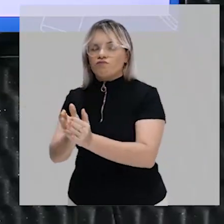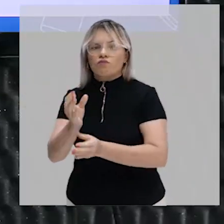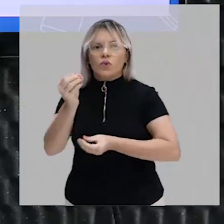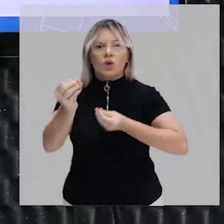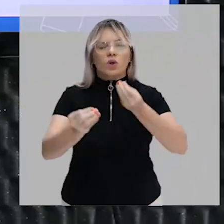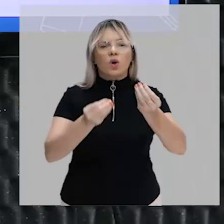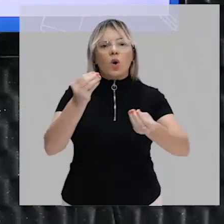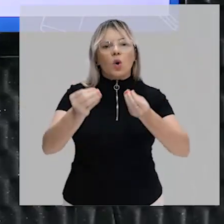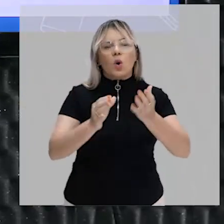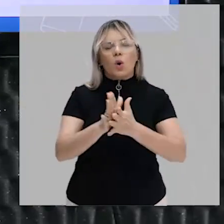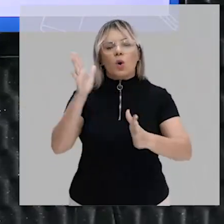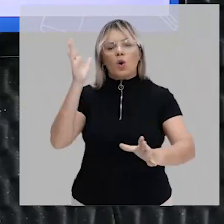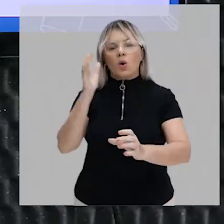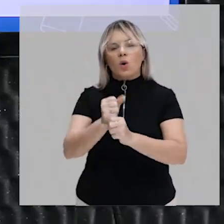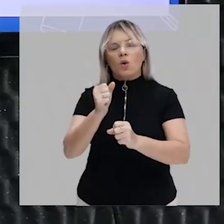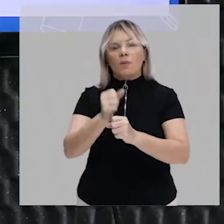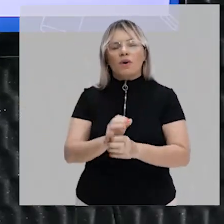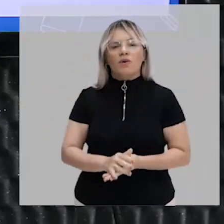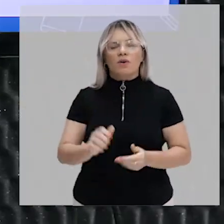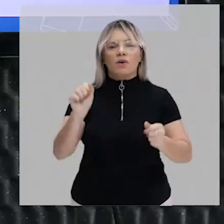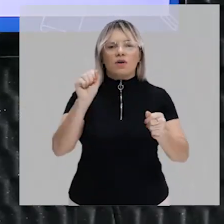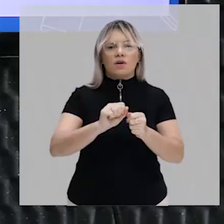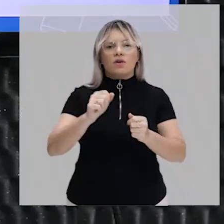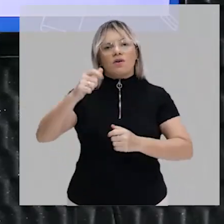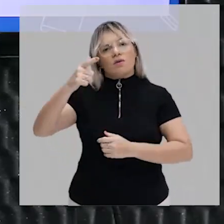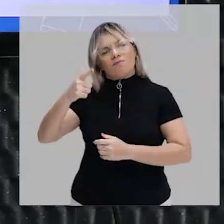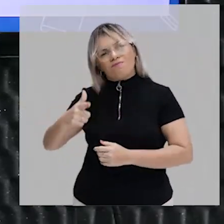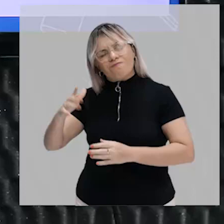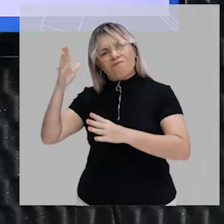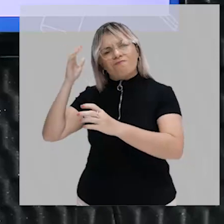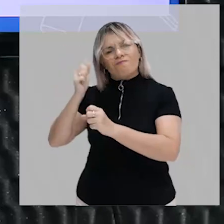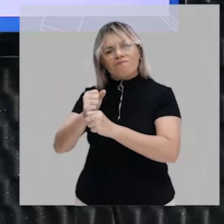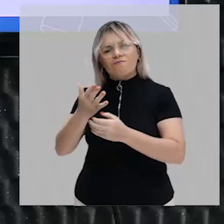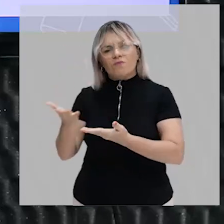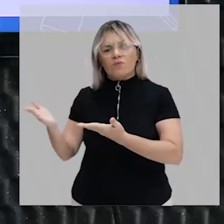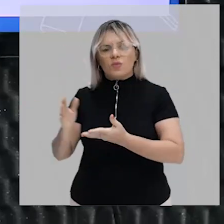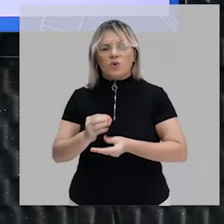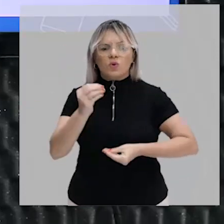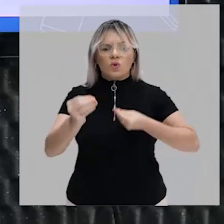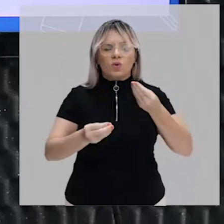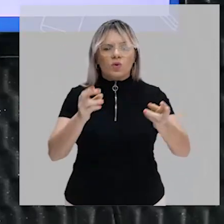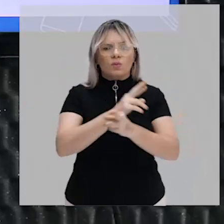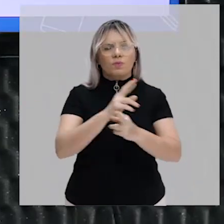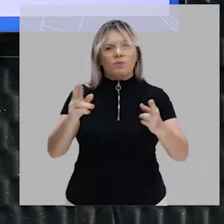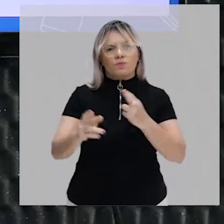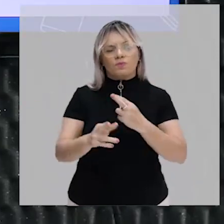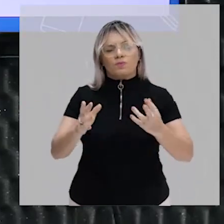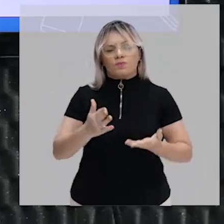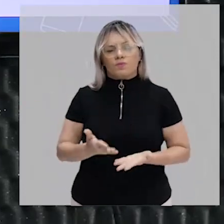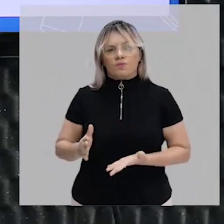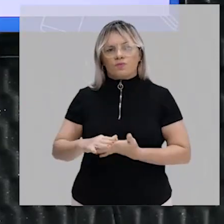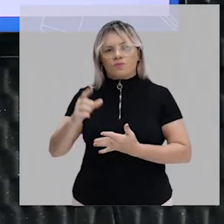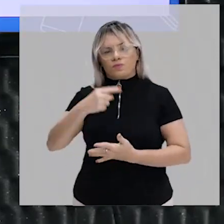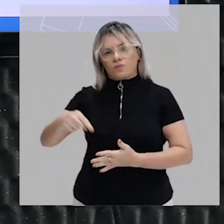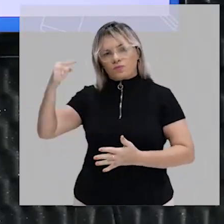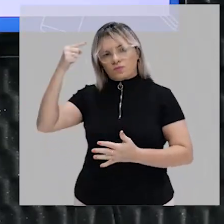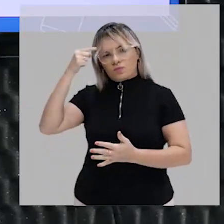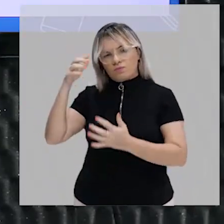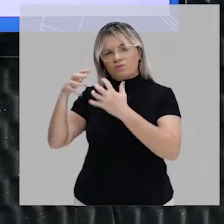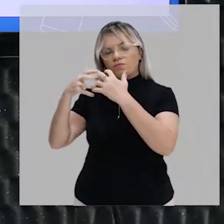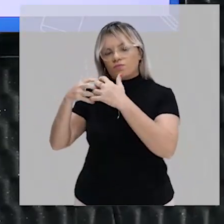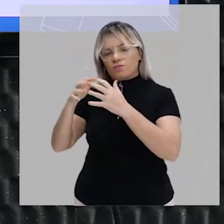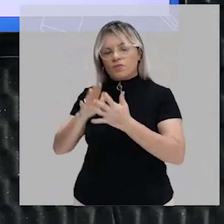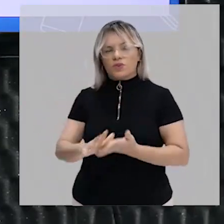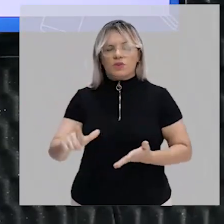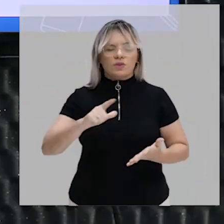eu atualizo aquela relação? Como é que eu reescrevo aquela relação? Olha só. Imagina que você tem agora um